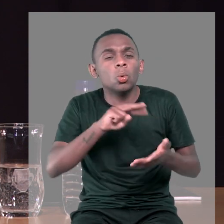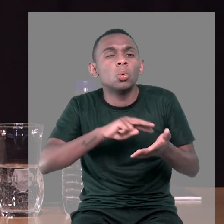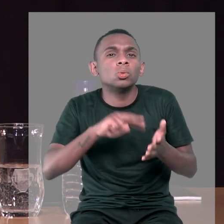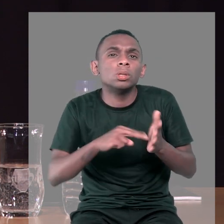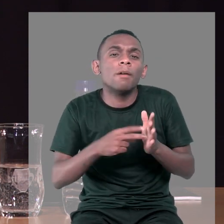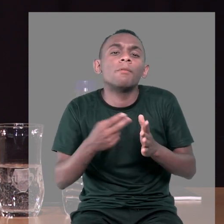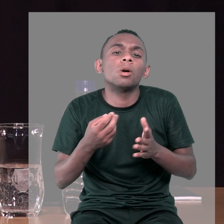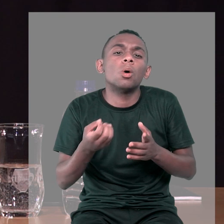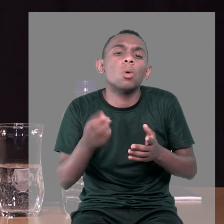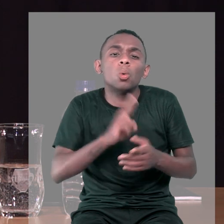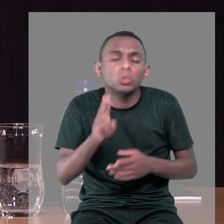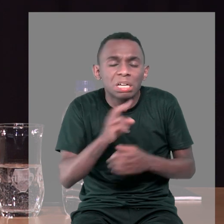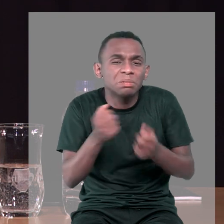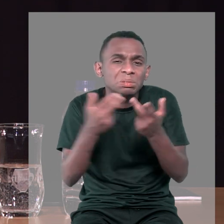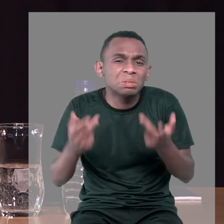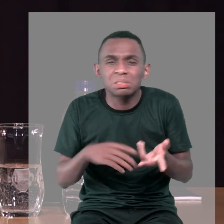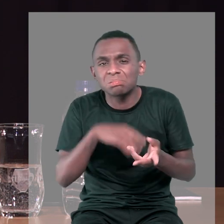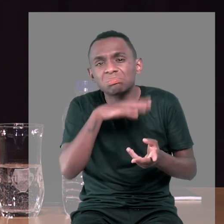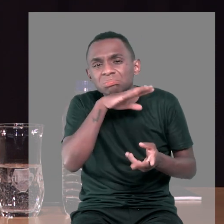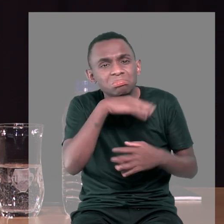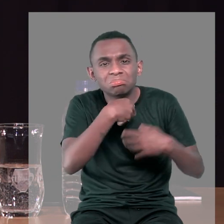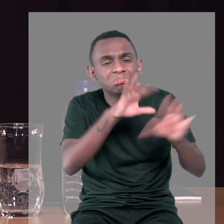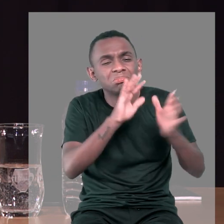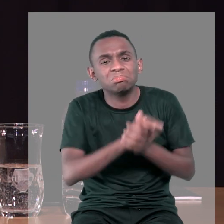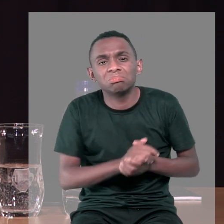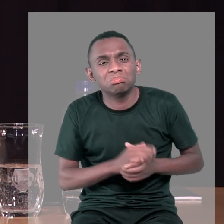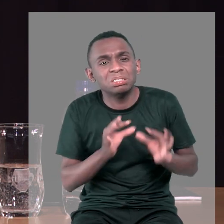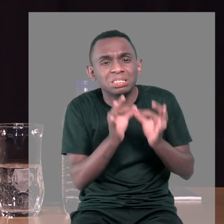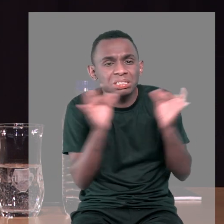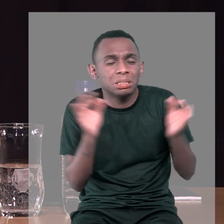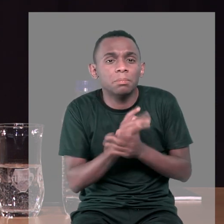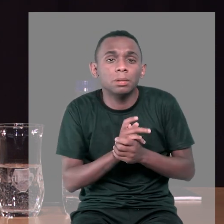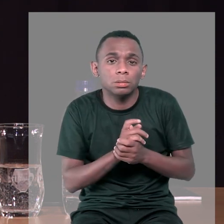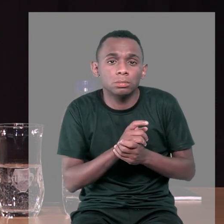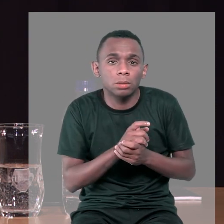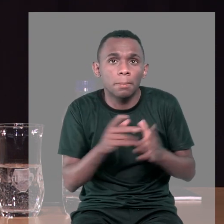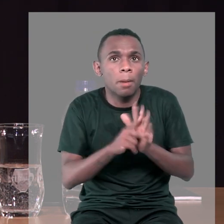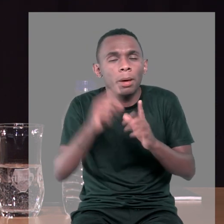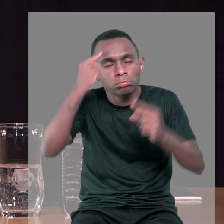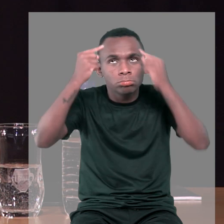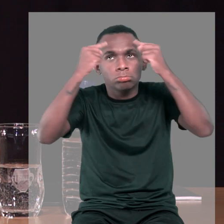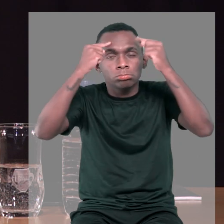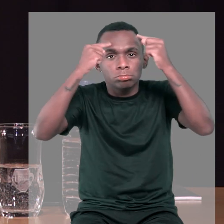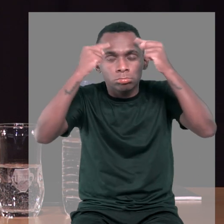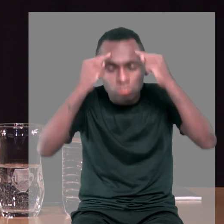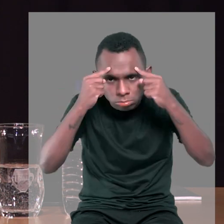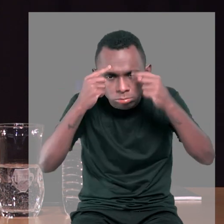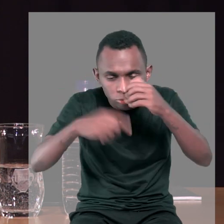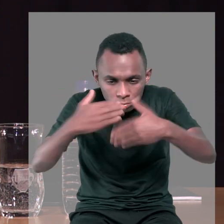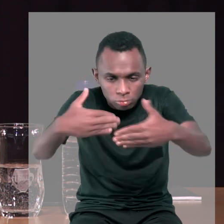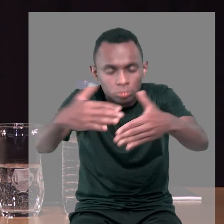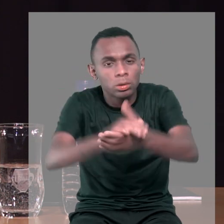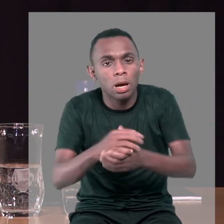de, ao invés de expressar, digamos, o que uma pessoa racional, naquelas